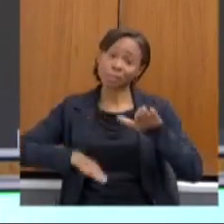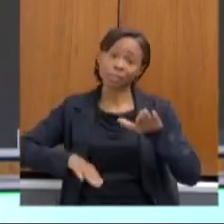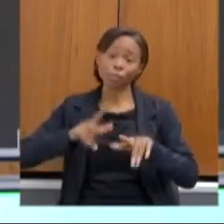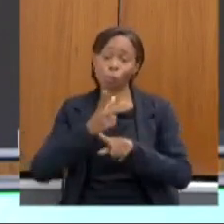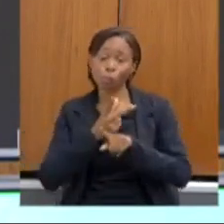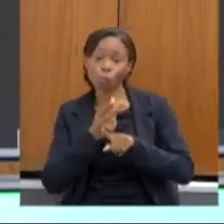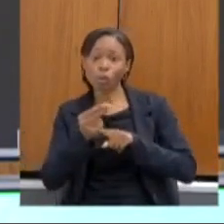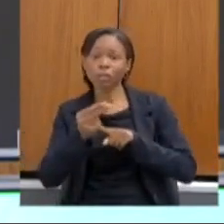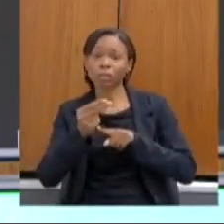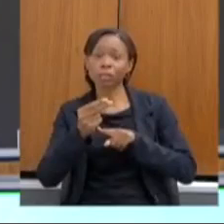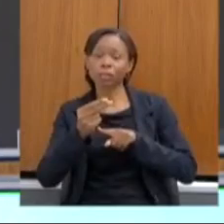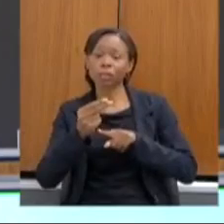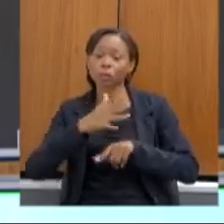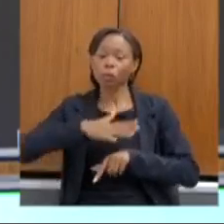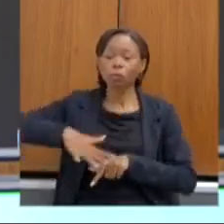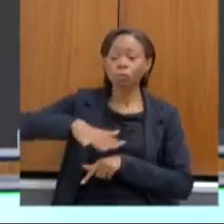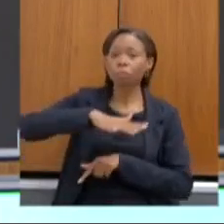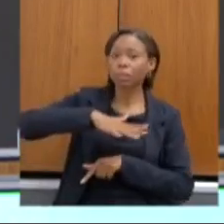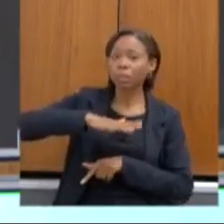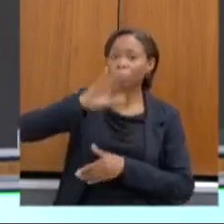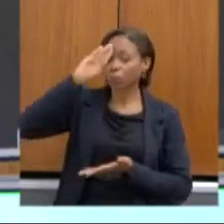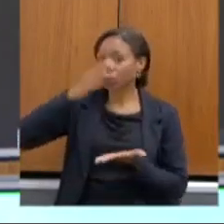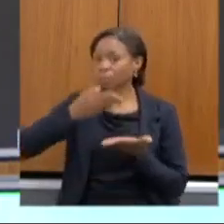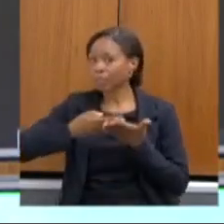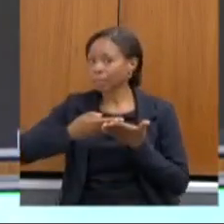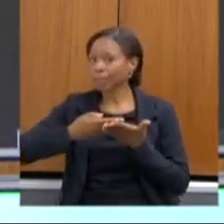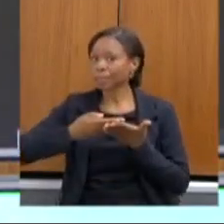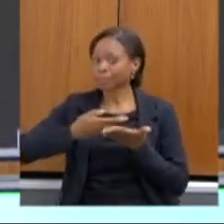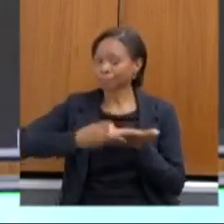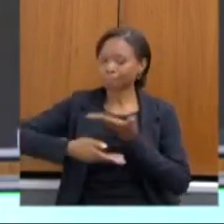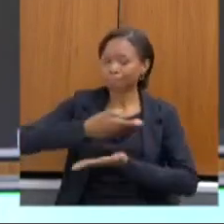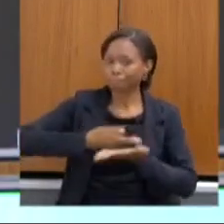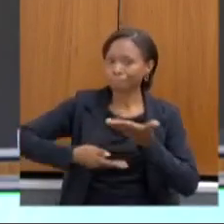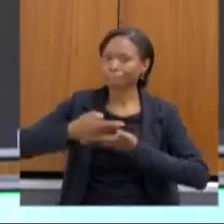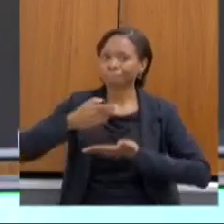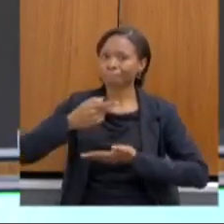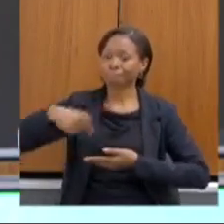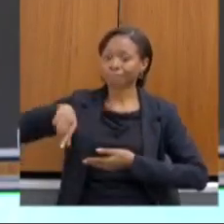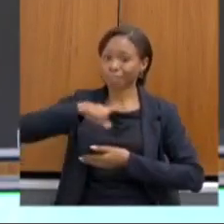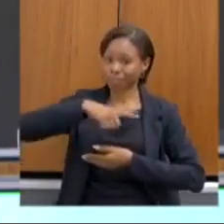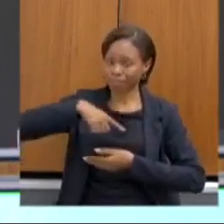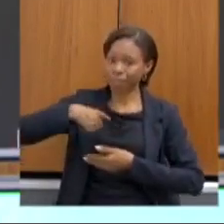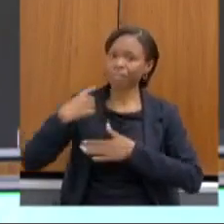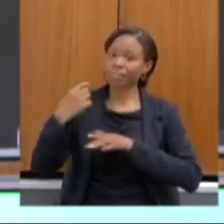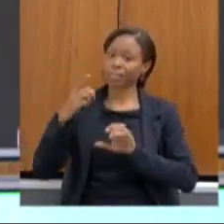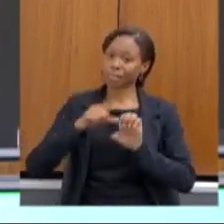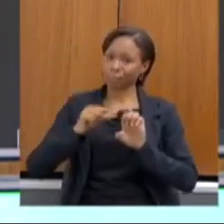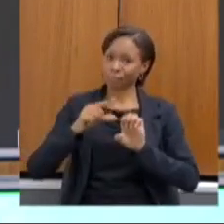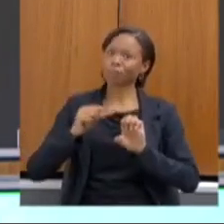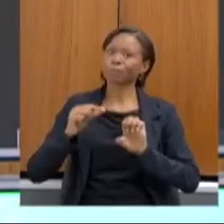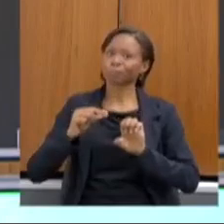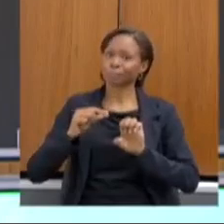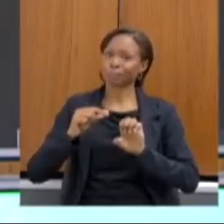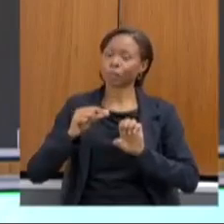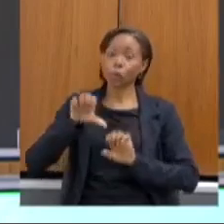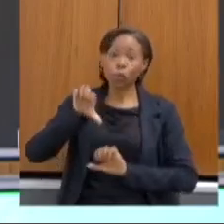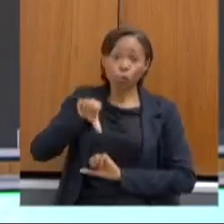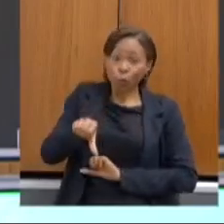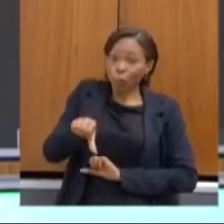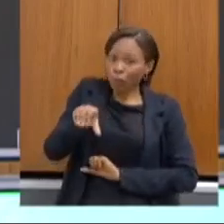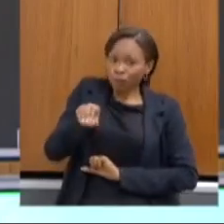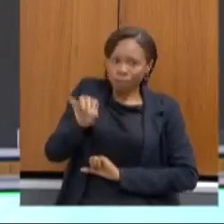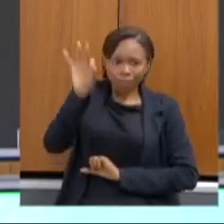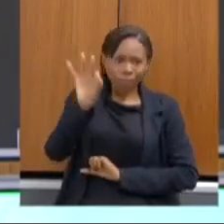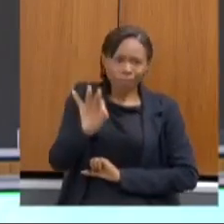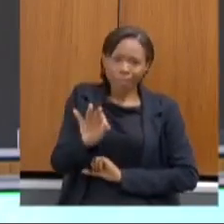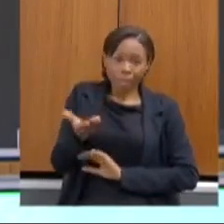mercado de confiança de entrega destes Empreendimentos que noventa porcento deles quem nunca